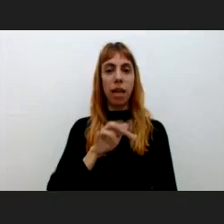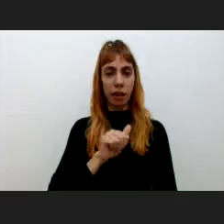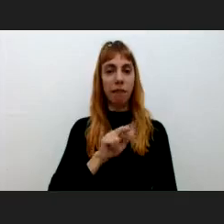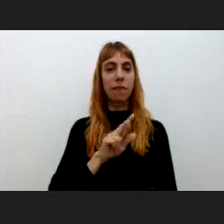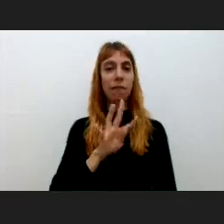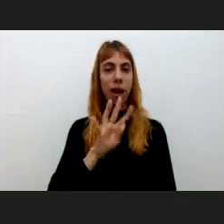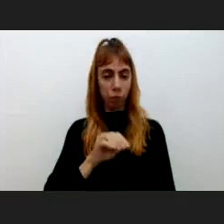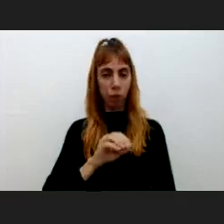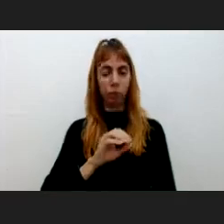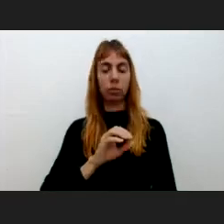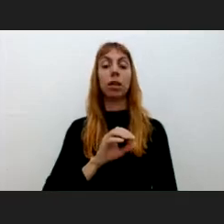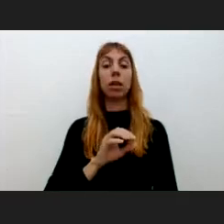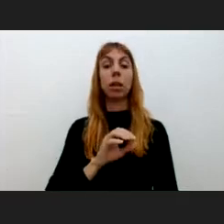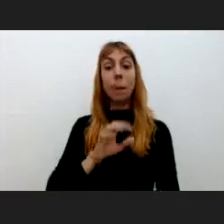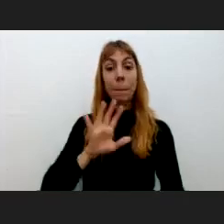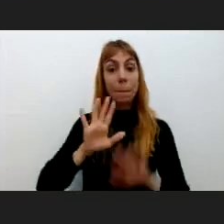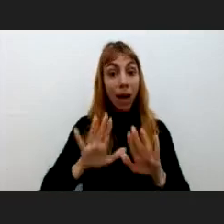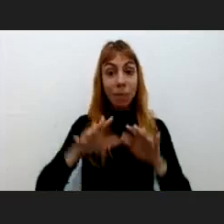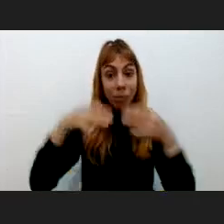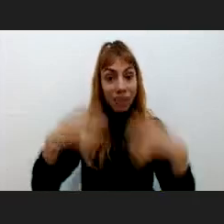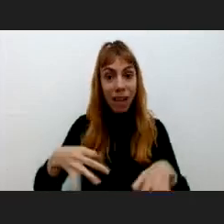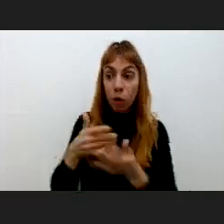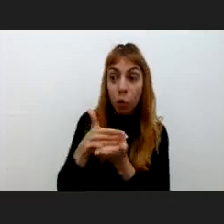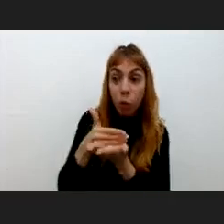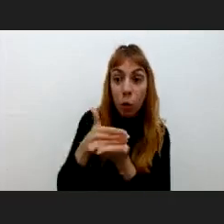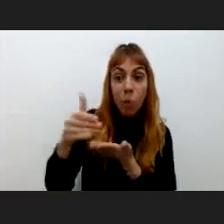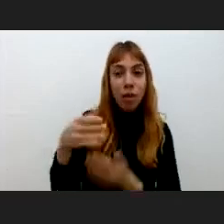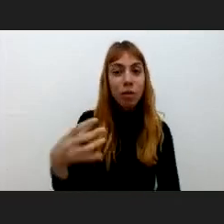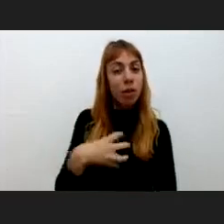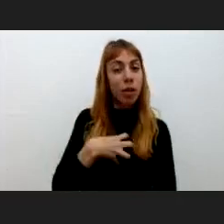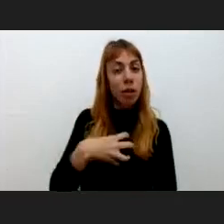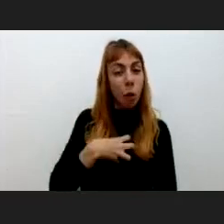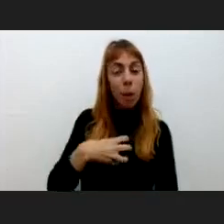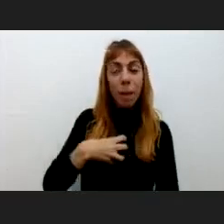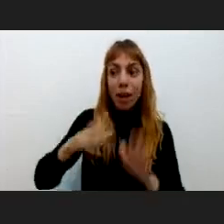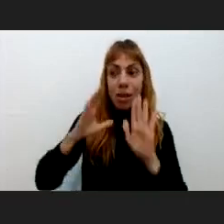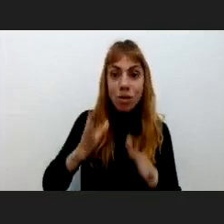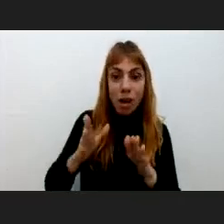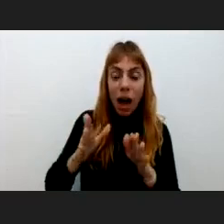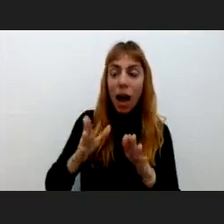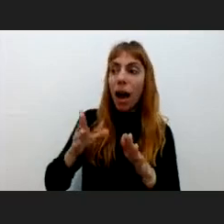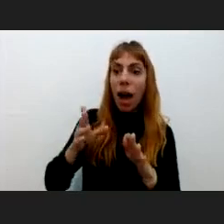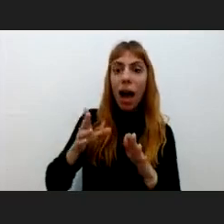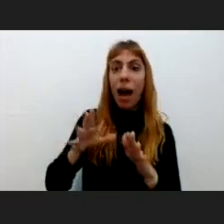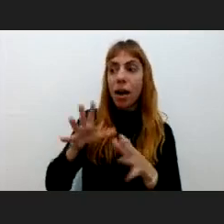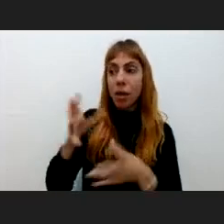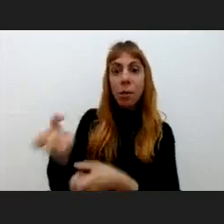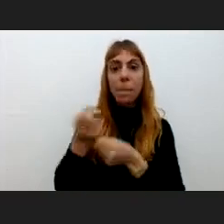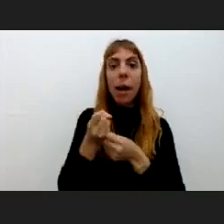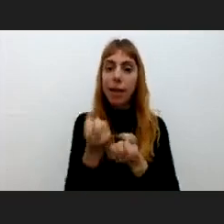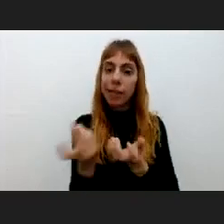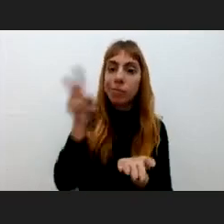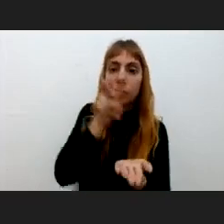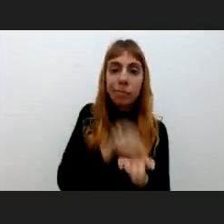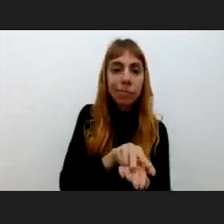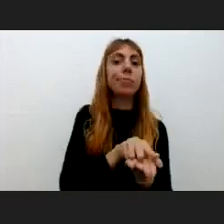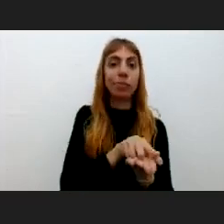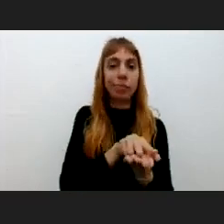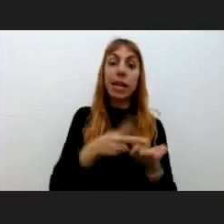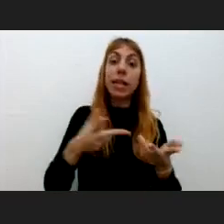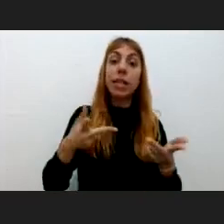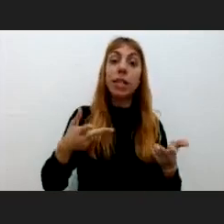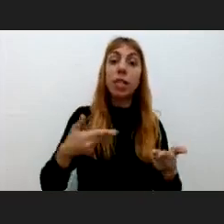com medicamentos ou com procedimentos, abrir a artéria e evitar